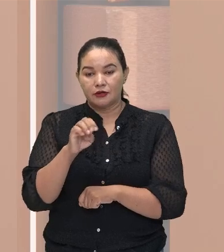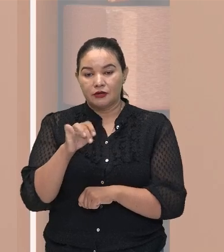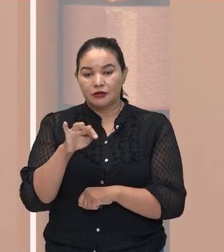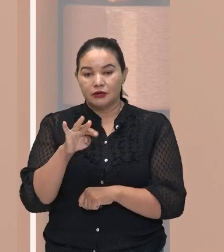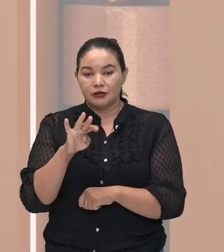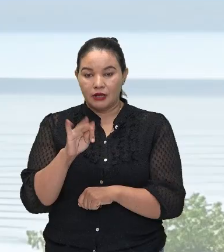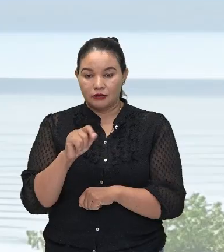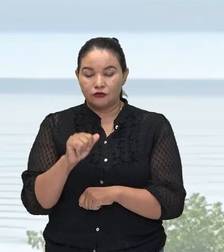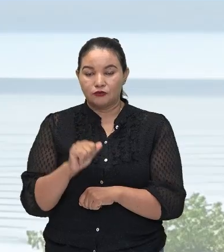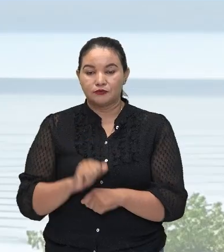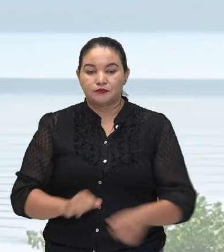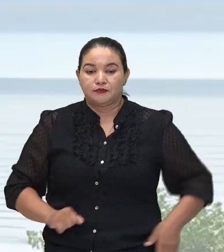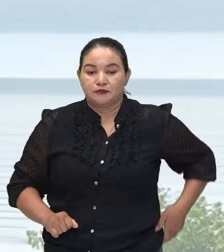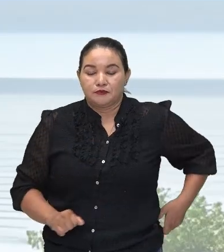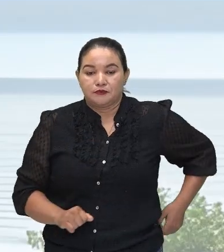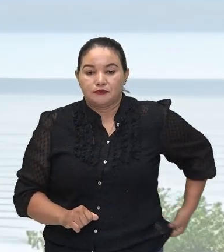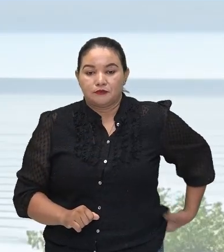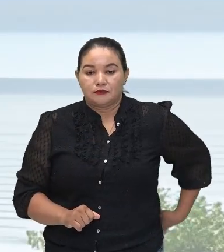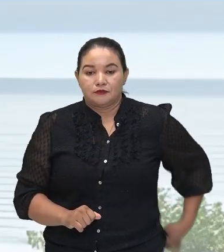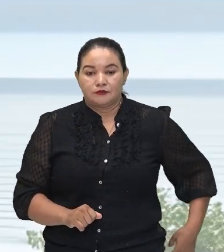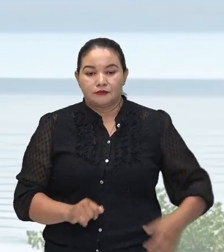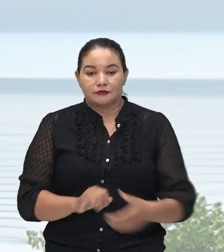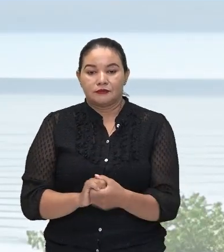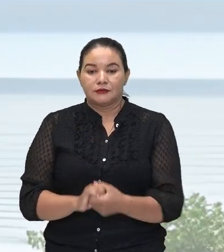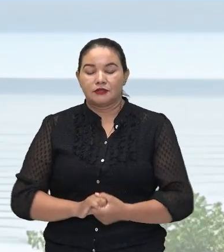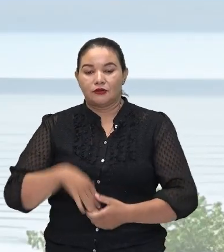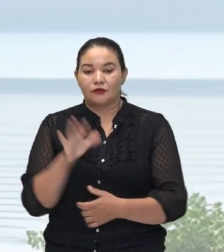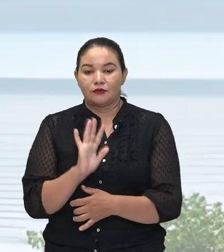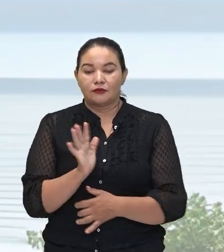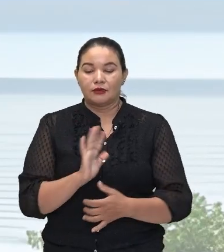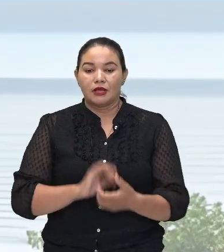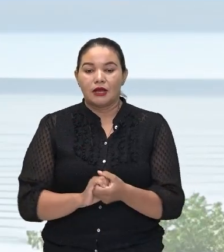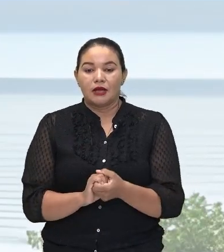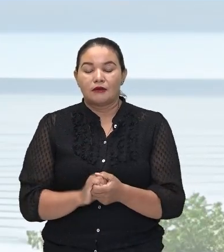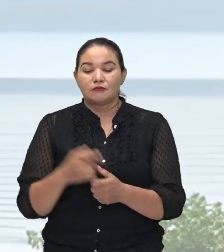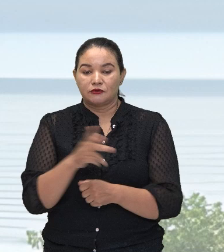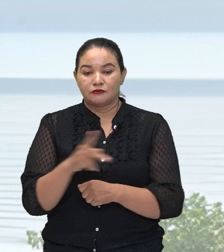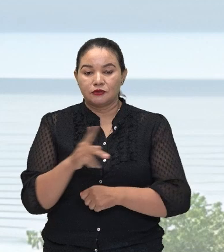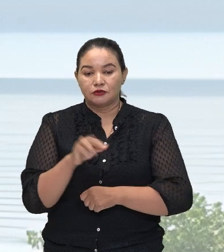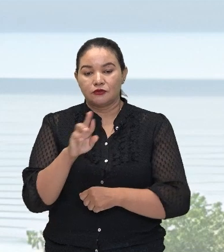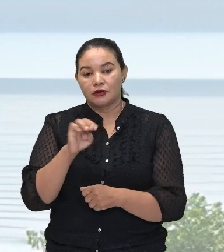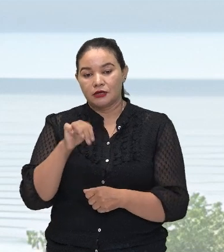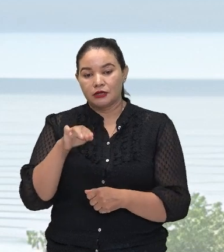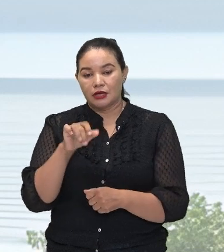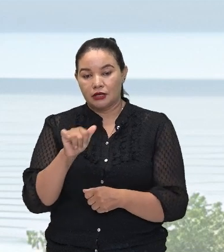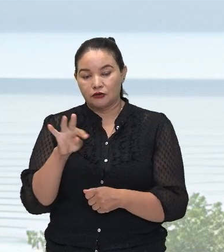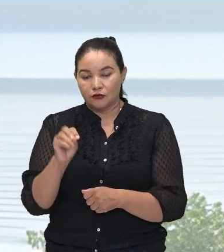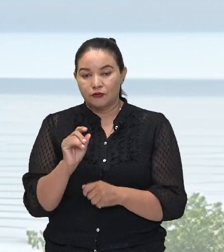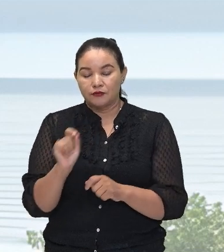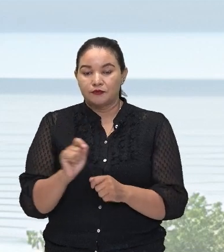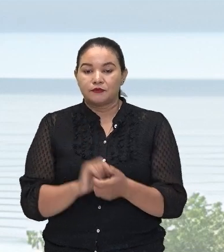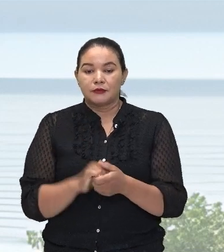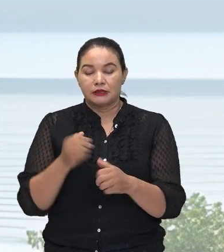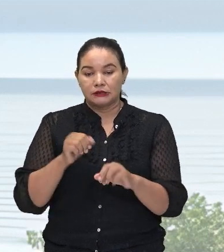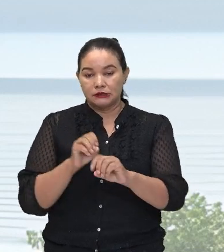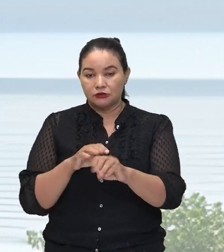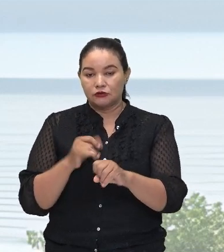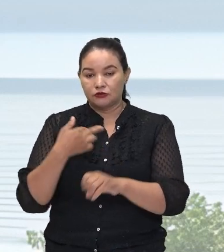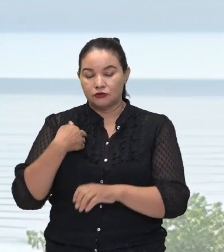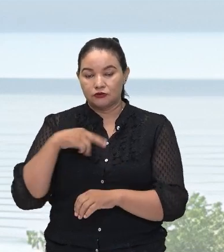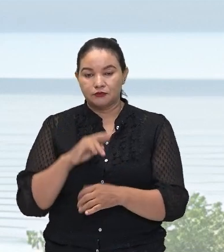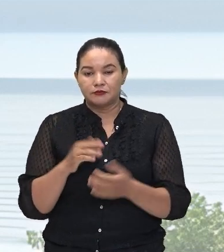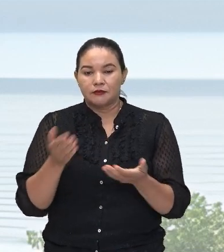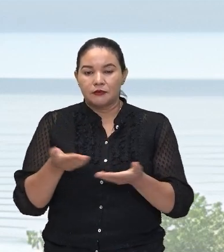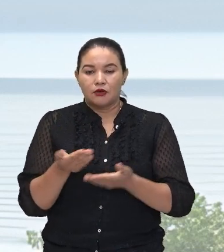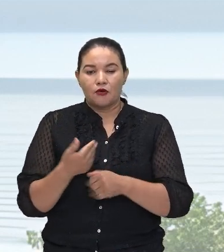religioso. Olá, alunos! Eu sou o professor Renato Souza, do componente curricular Ensino Religioso. E nós